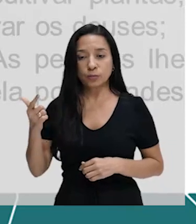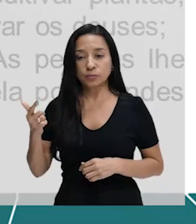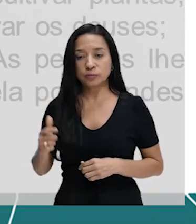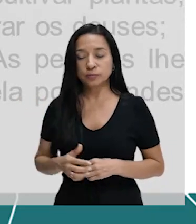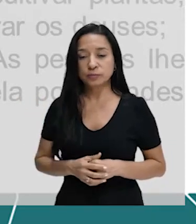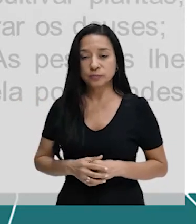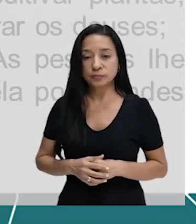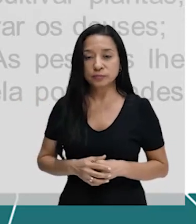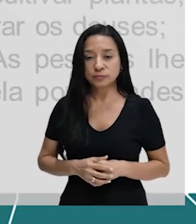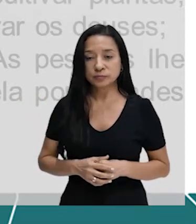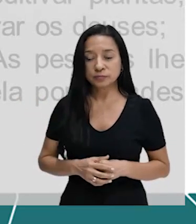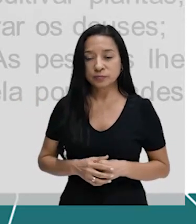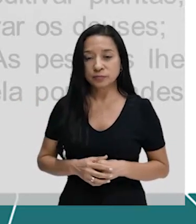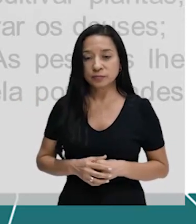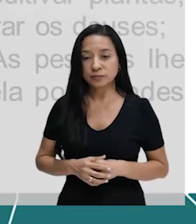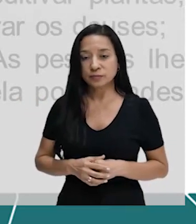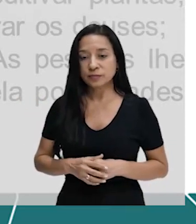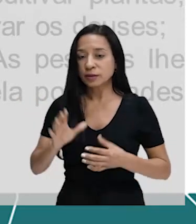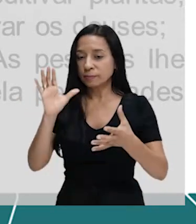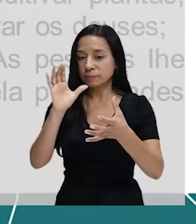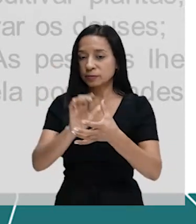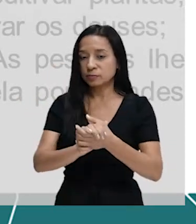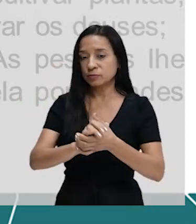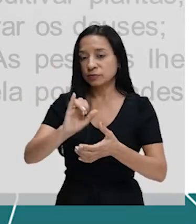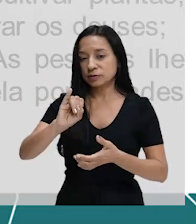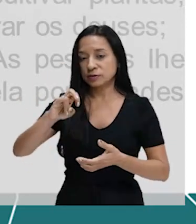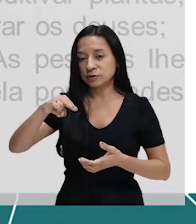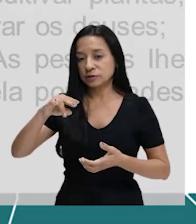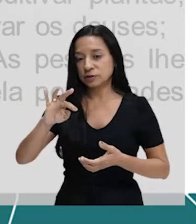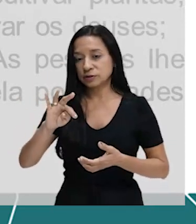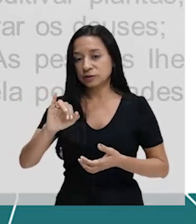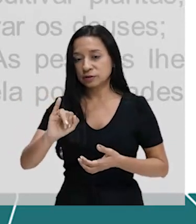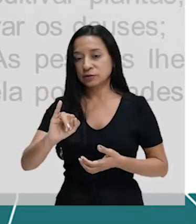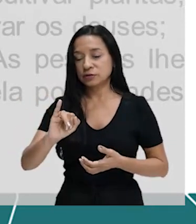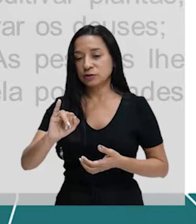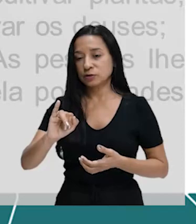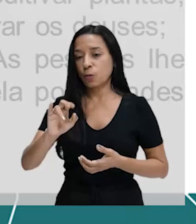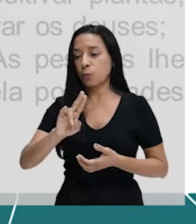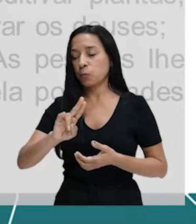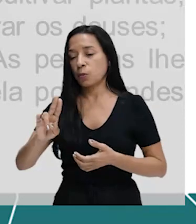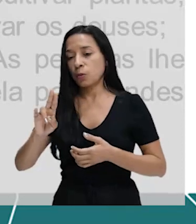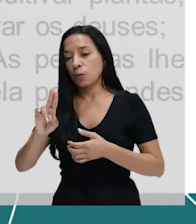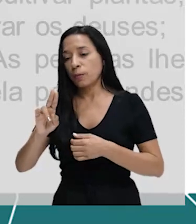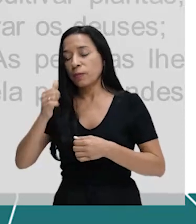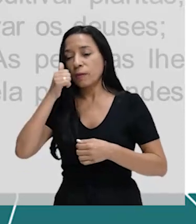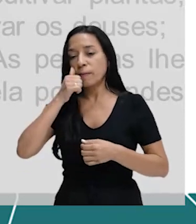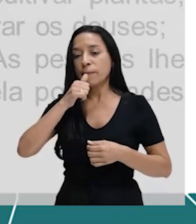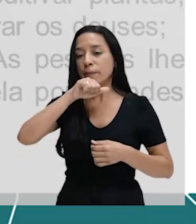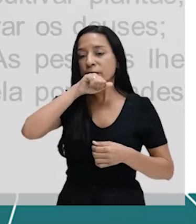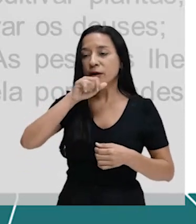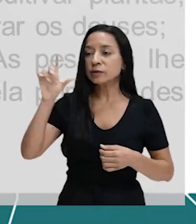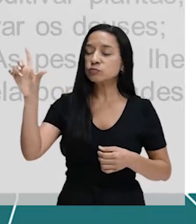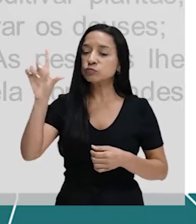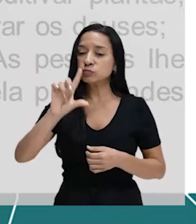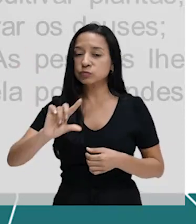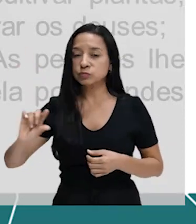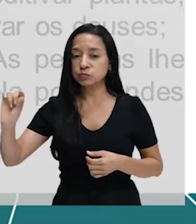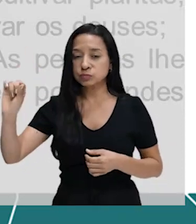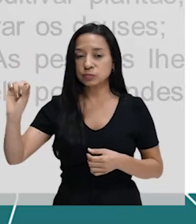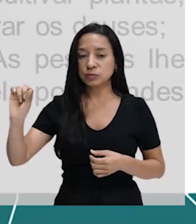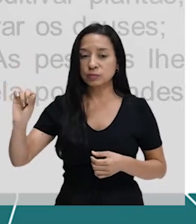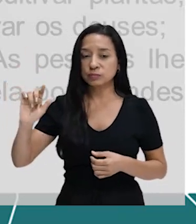Mamaquilha é a esposa de Inti, chamada de Mãe Lua, já que Inti é o deus Sol.